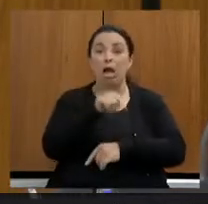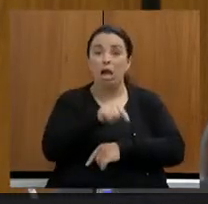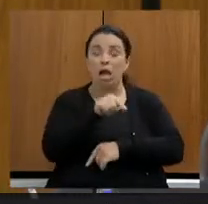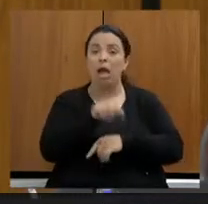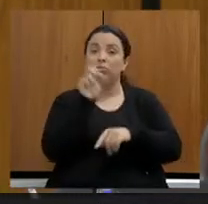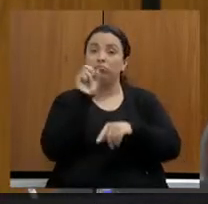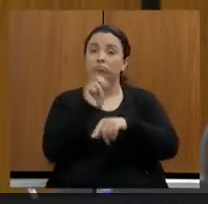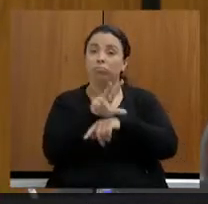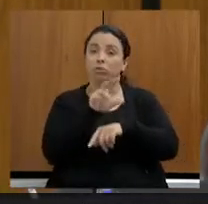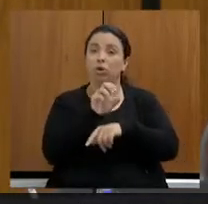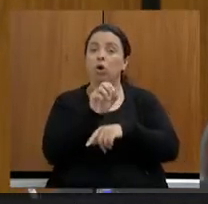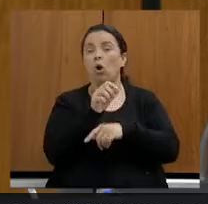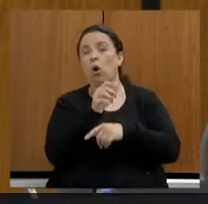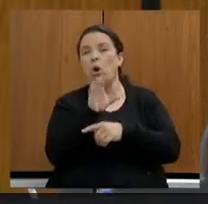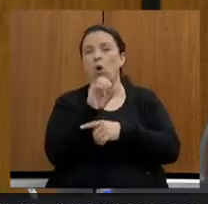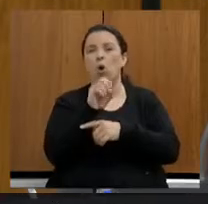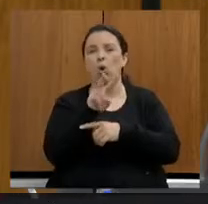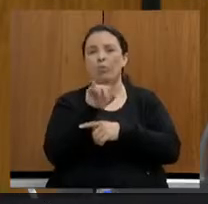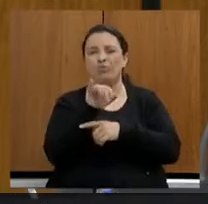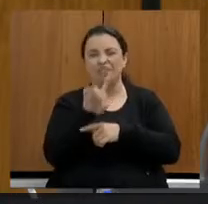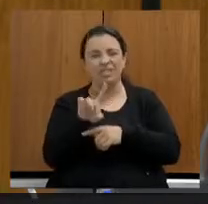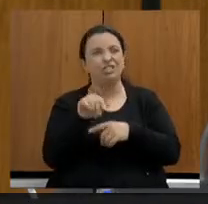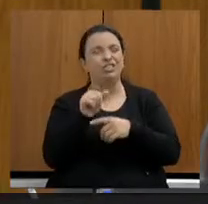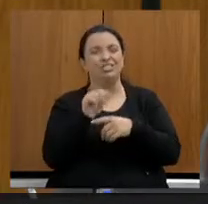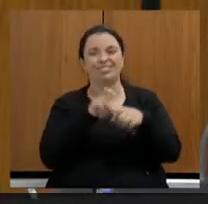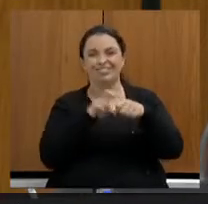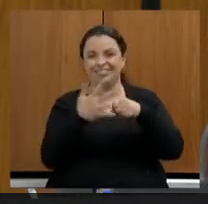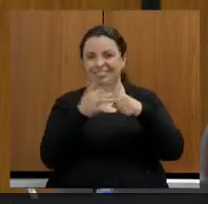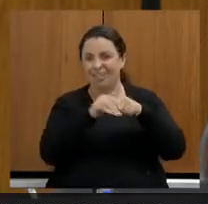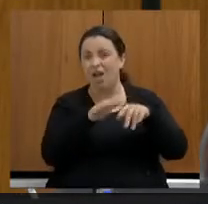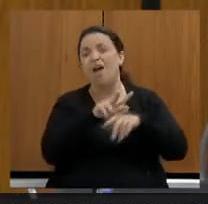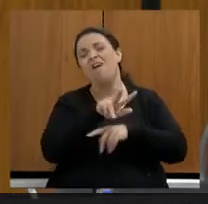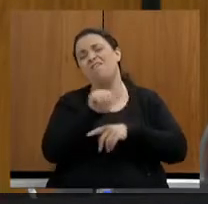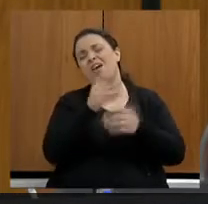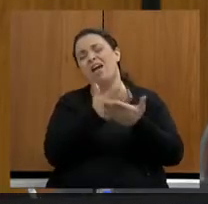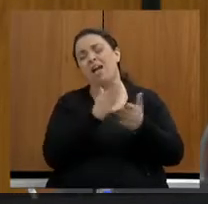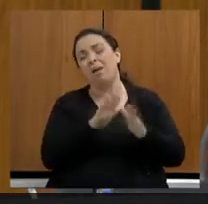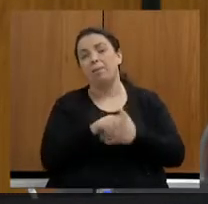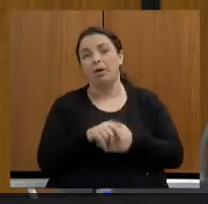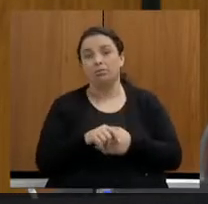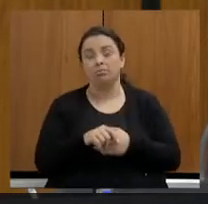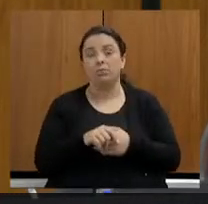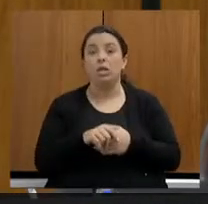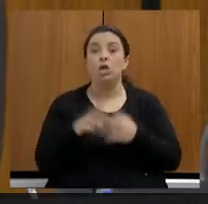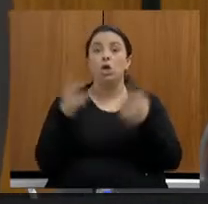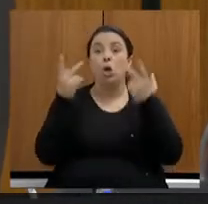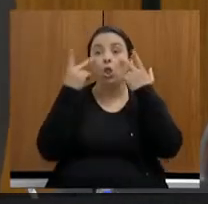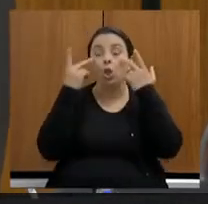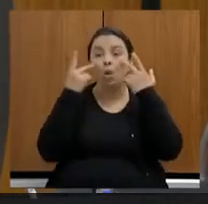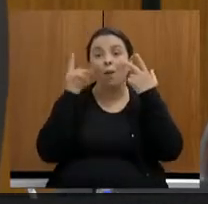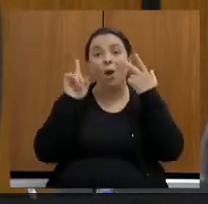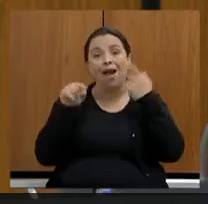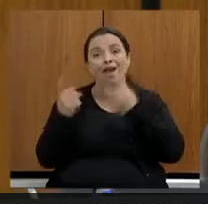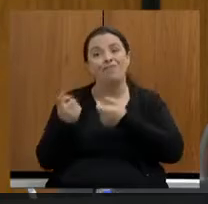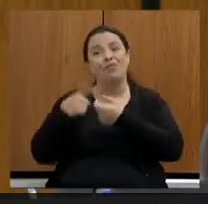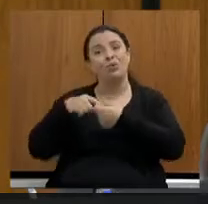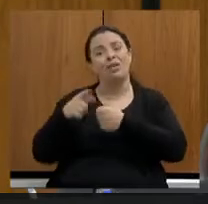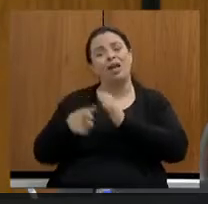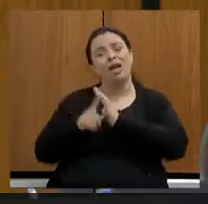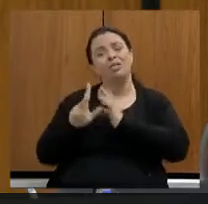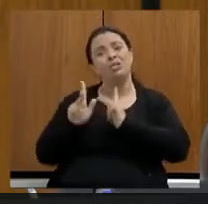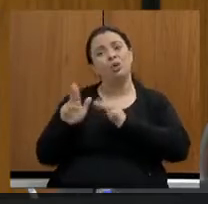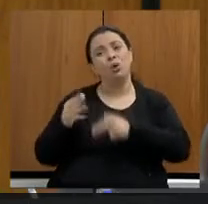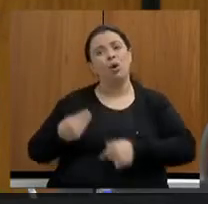nossos filhos os nossos netos para as escolas para que se possam aprender e ter um ensino de qualidade